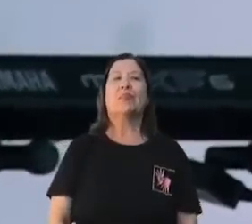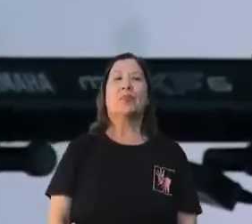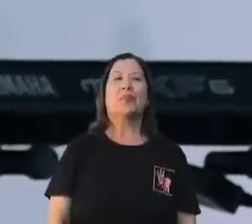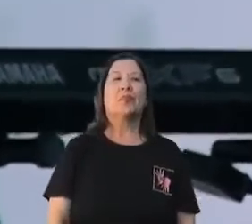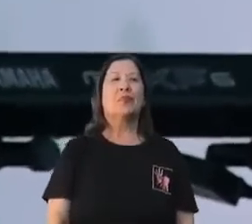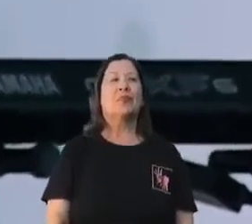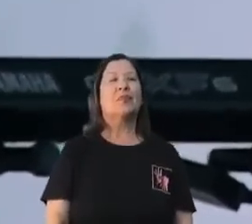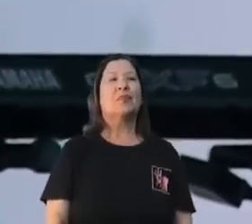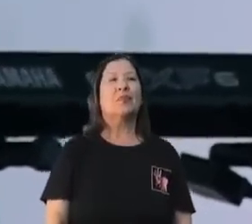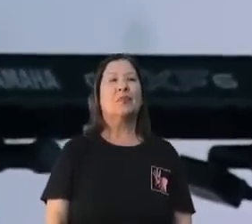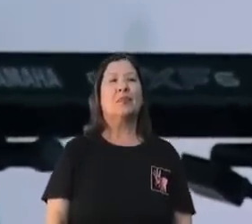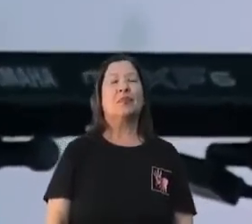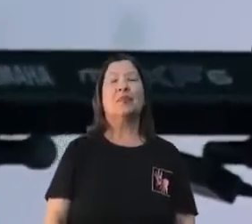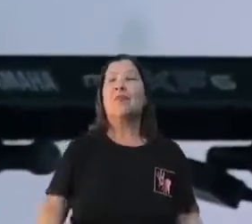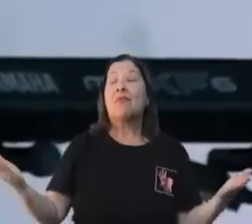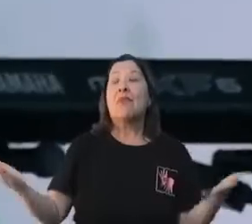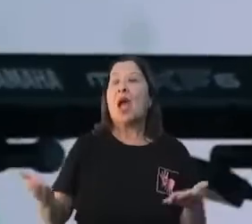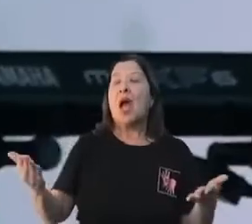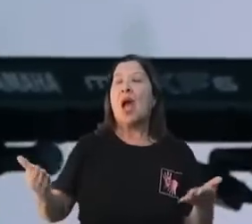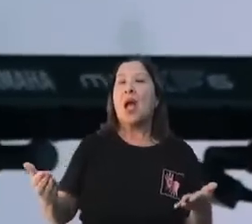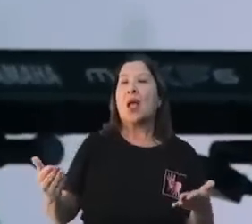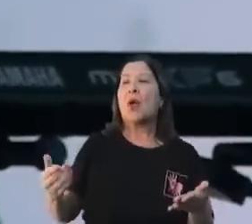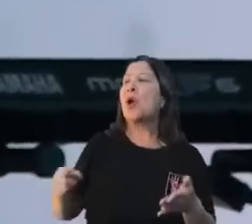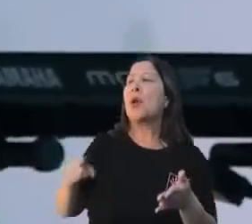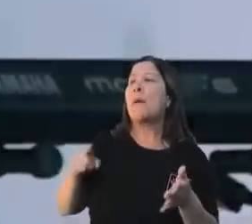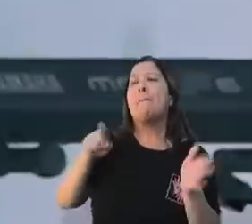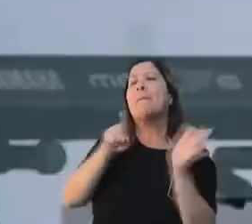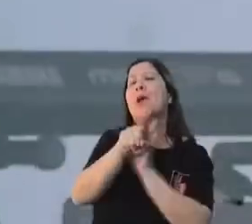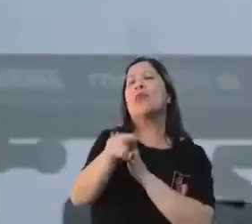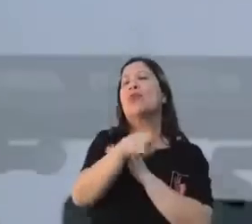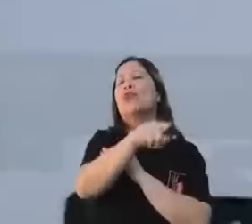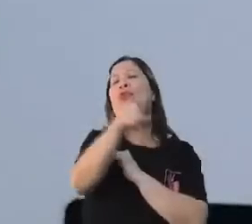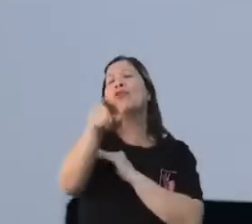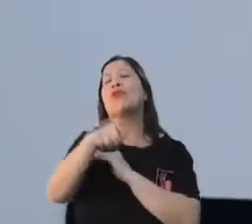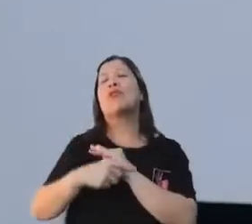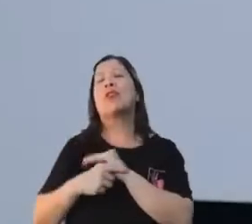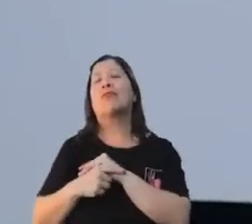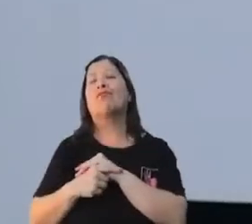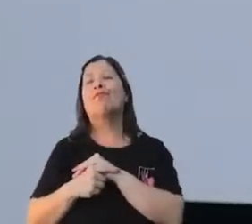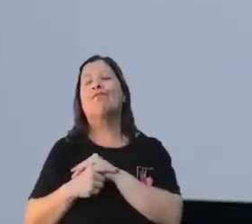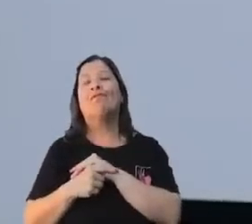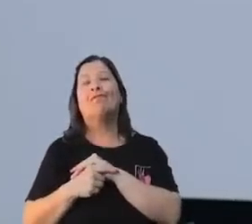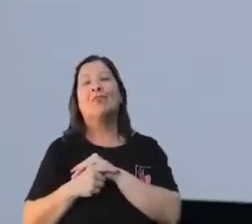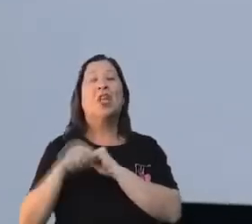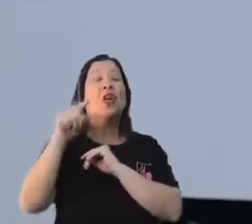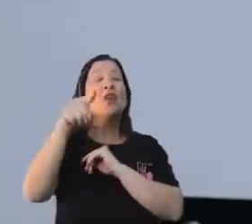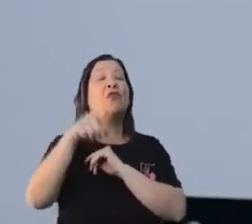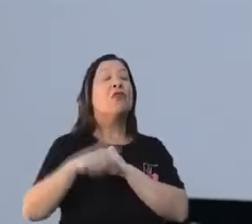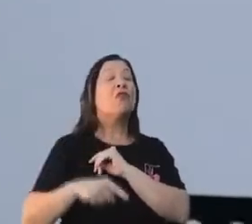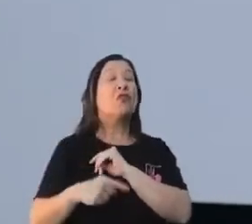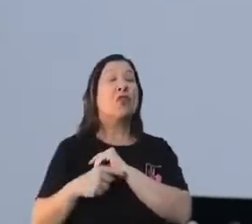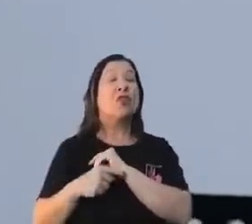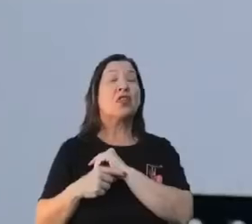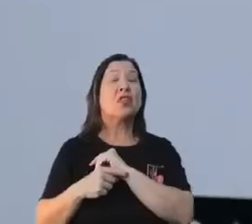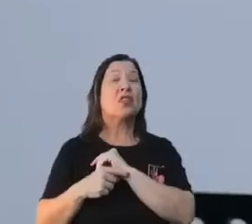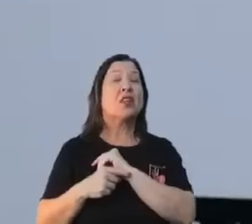Eu me pergunto a você agora, e você? Tem feito para Jesus o que você